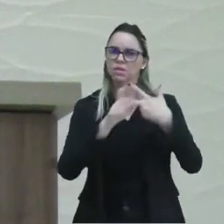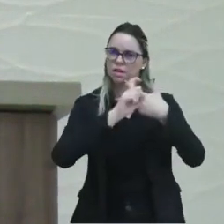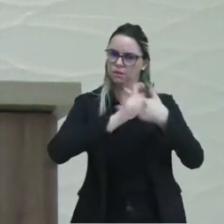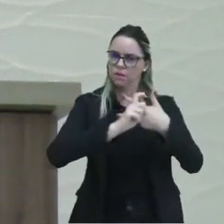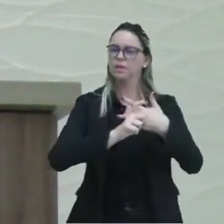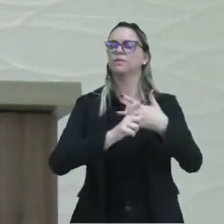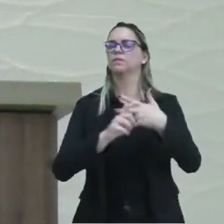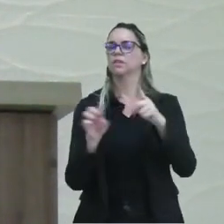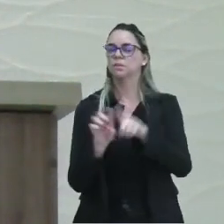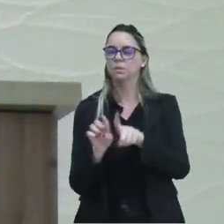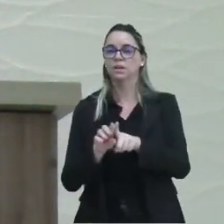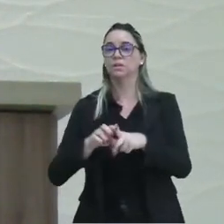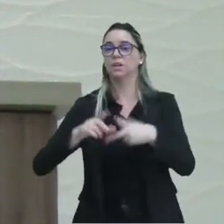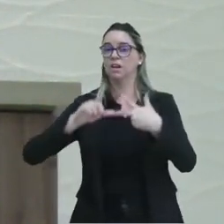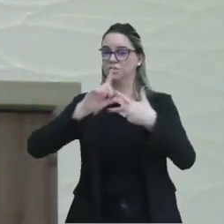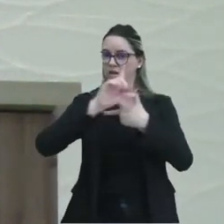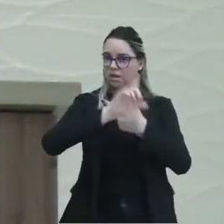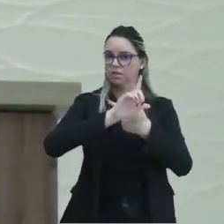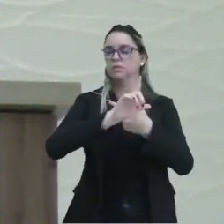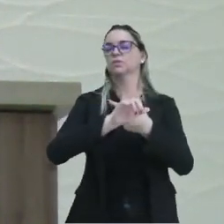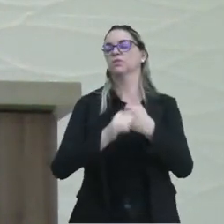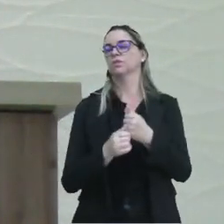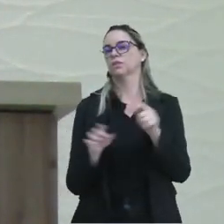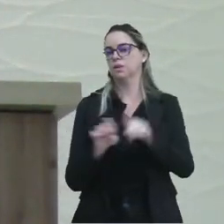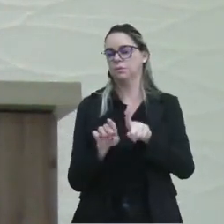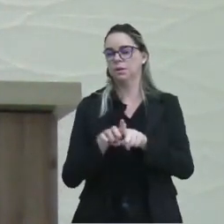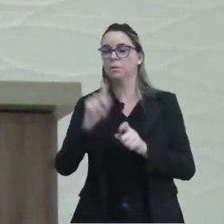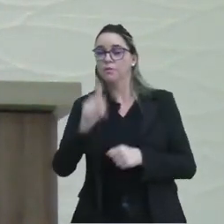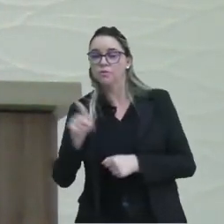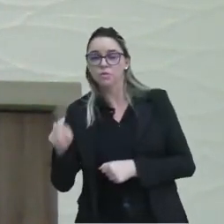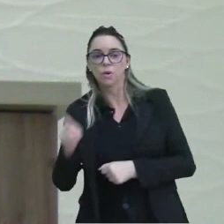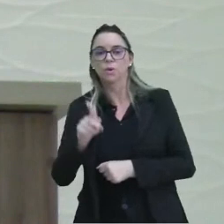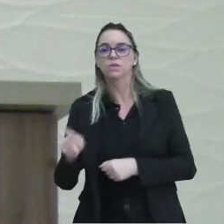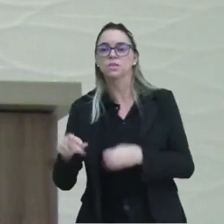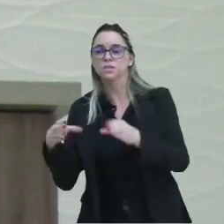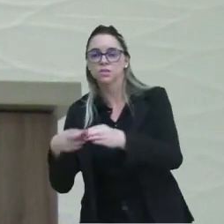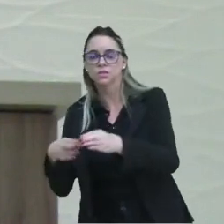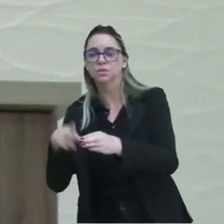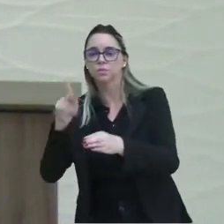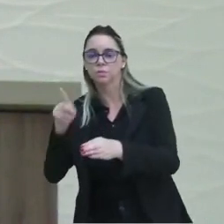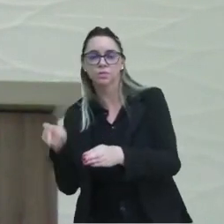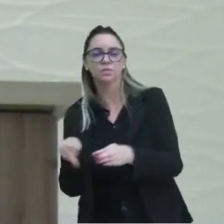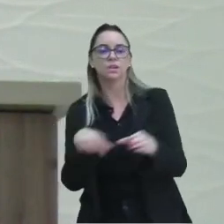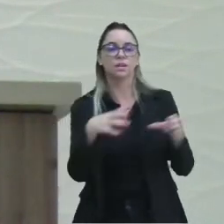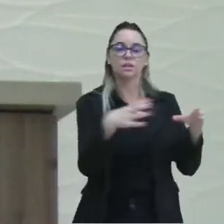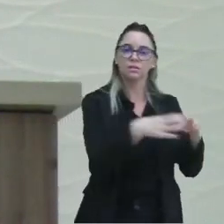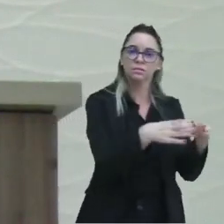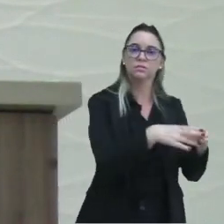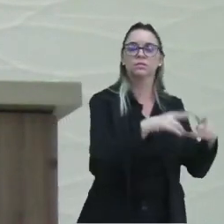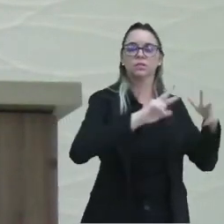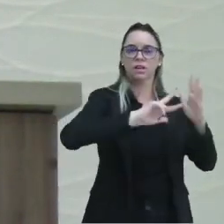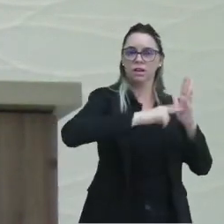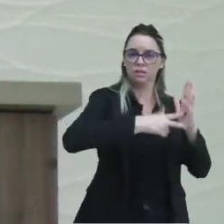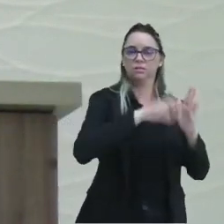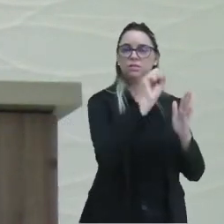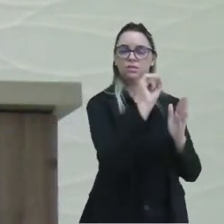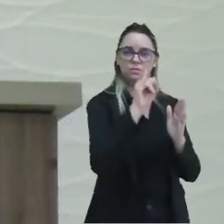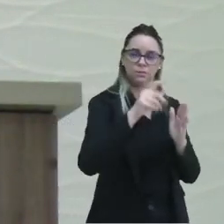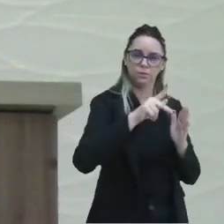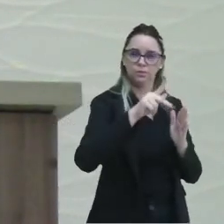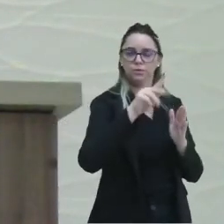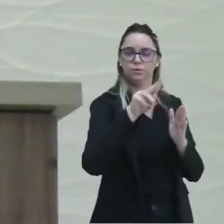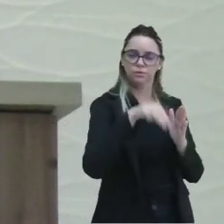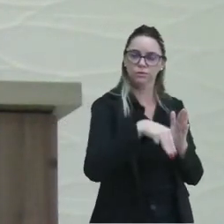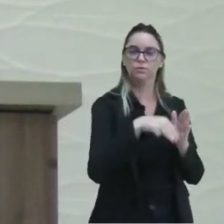Municipal, Poder Legislativo, professores, sindicato do CISPUM, representante da categoria,